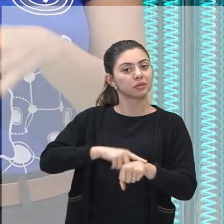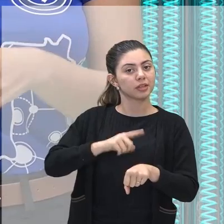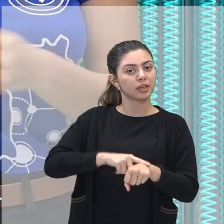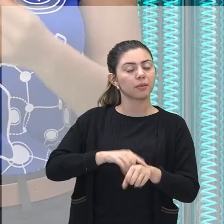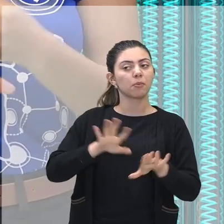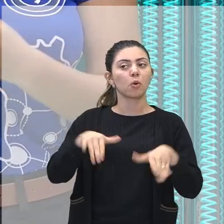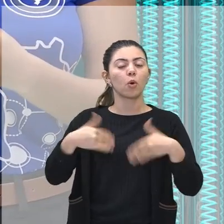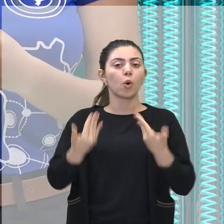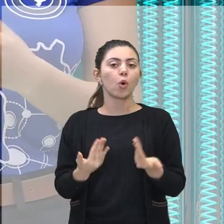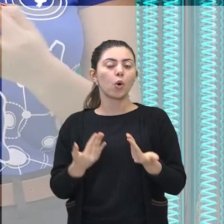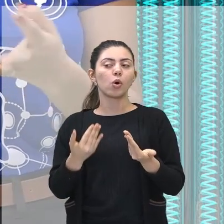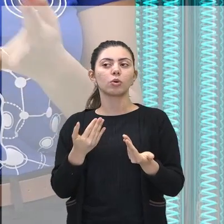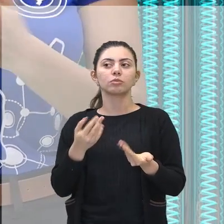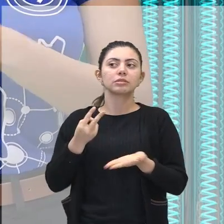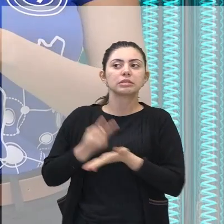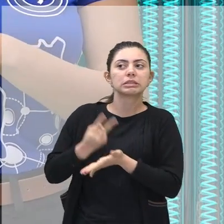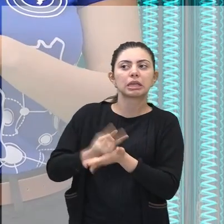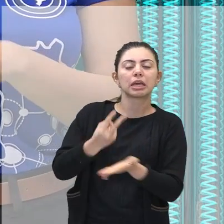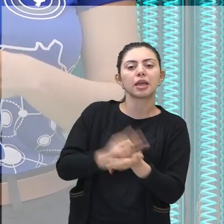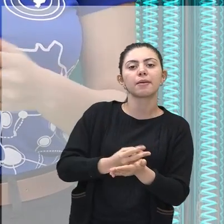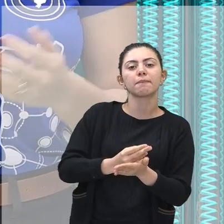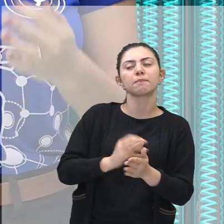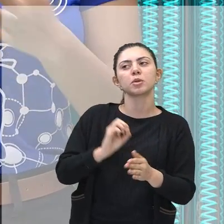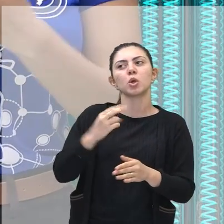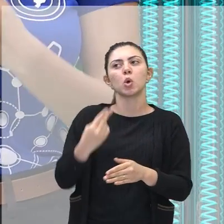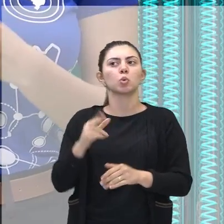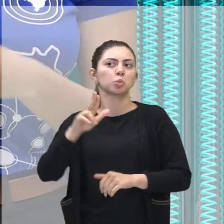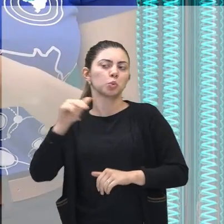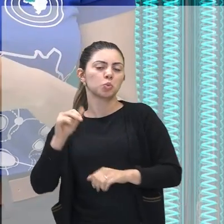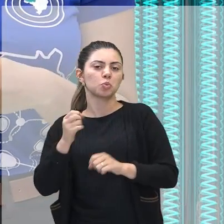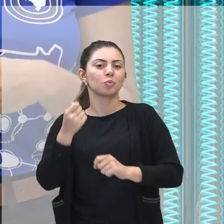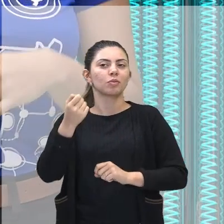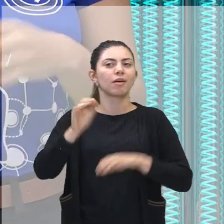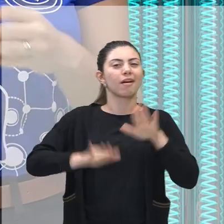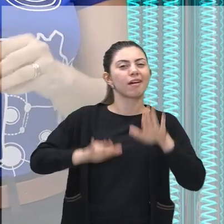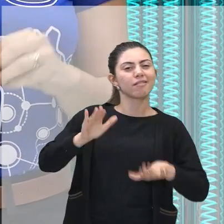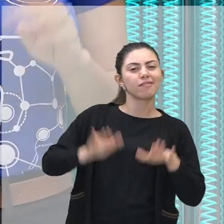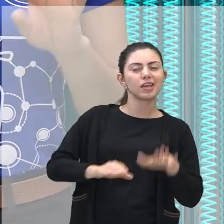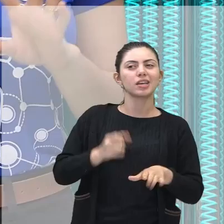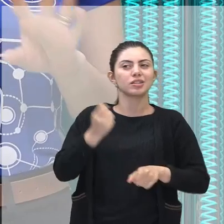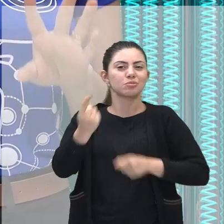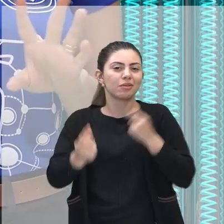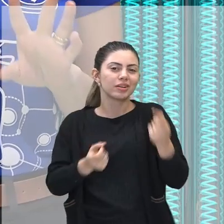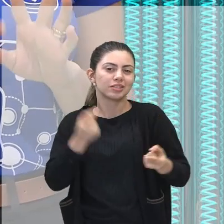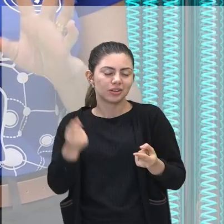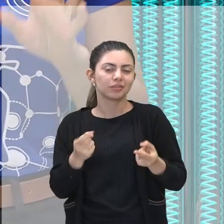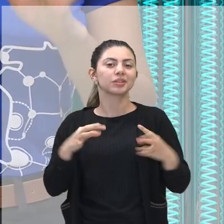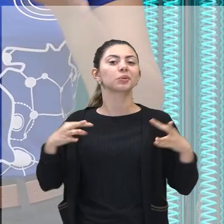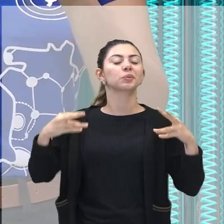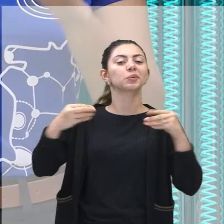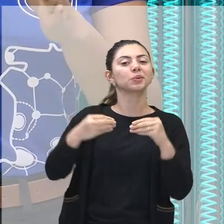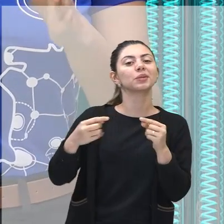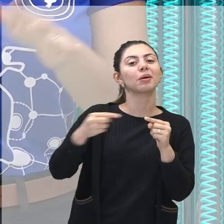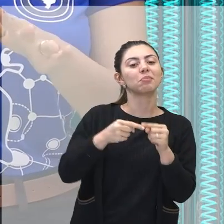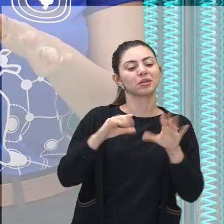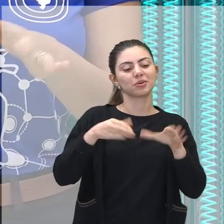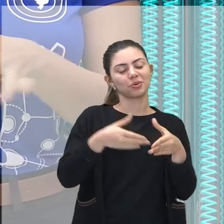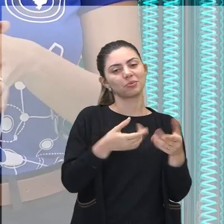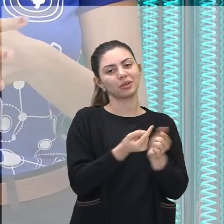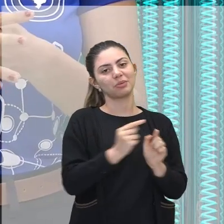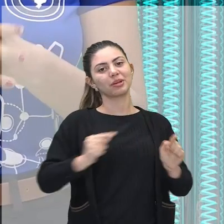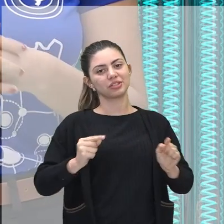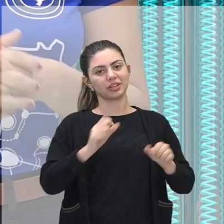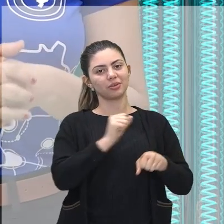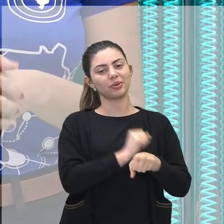que frequência, sempre, nunca, às vezes, tudo isso é advérbio e todas